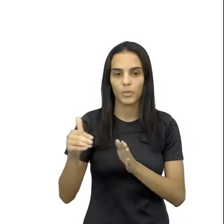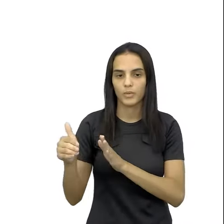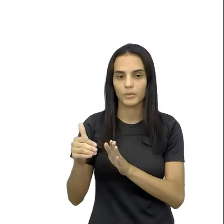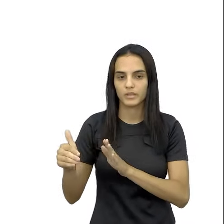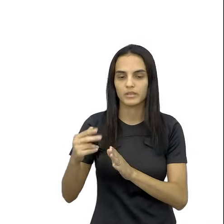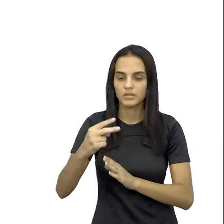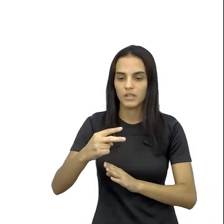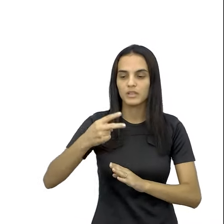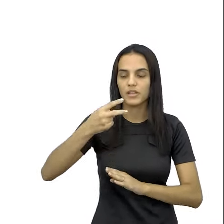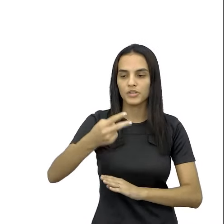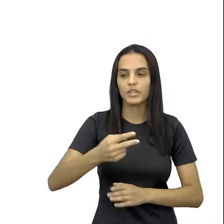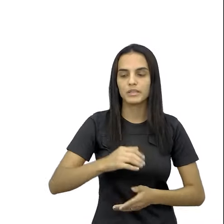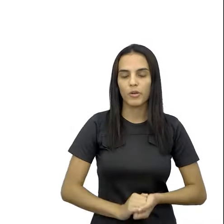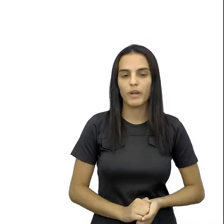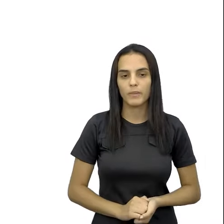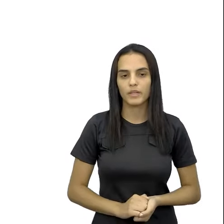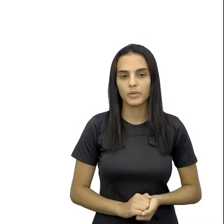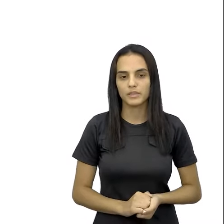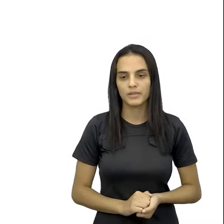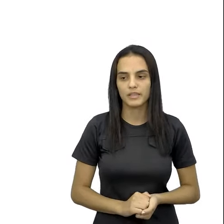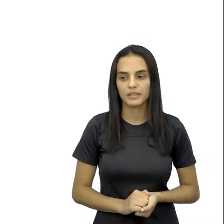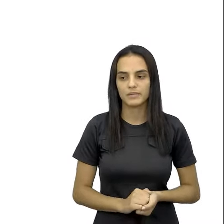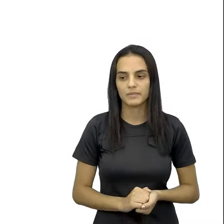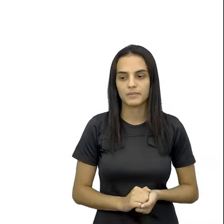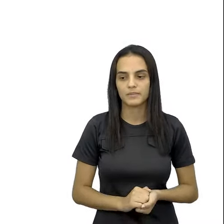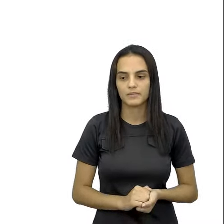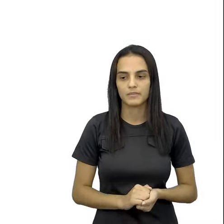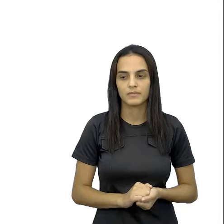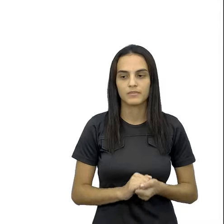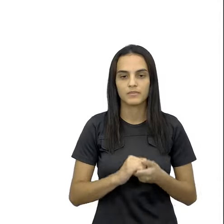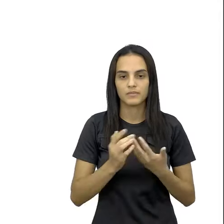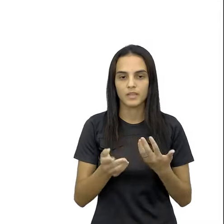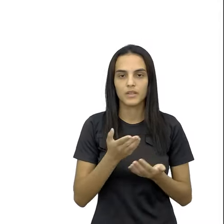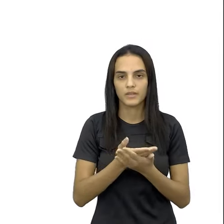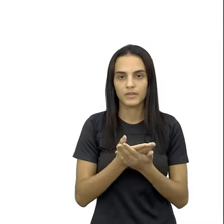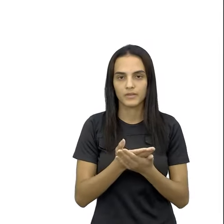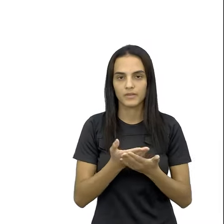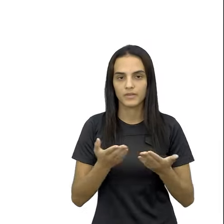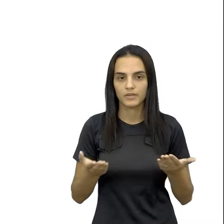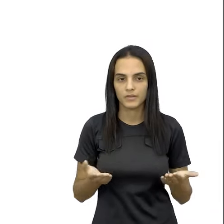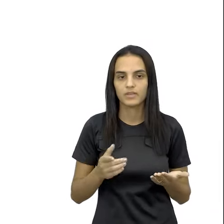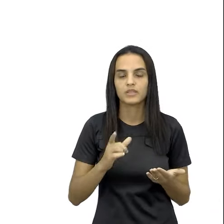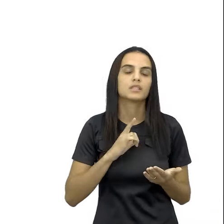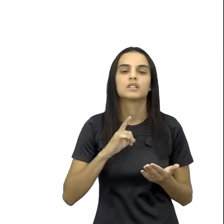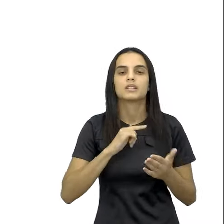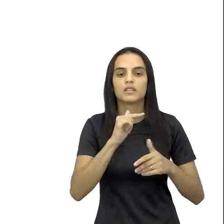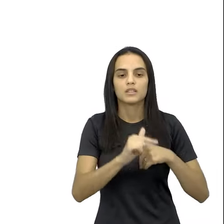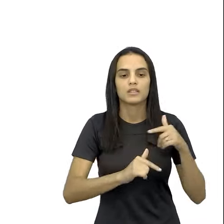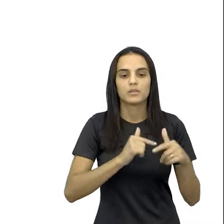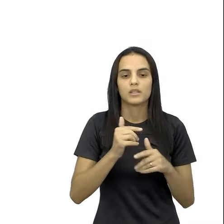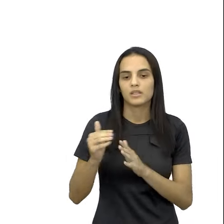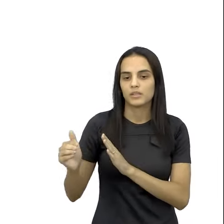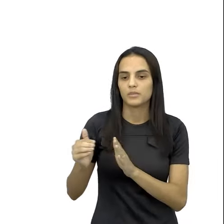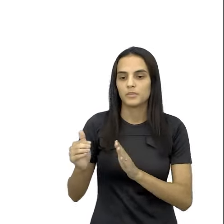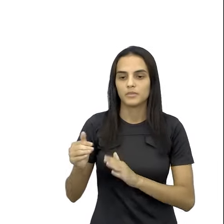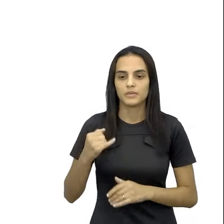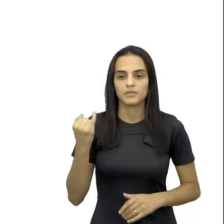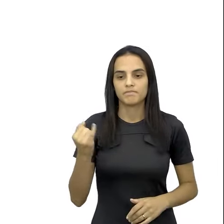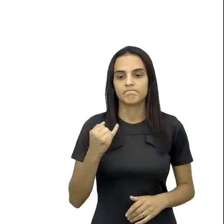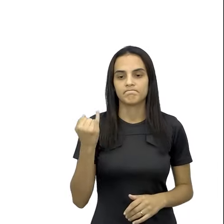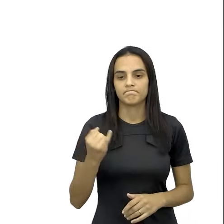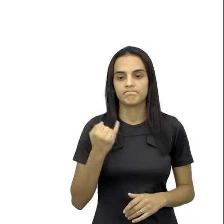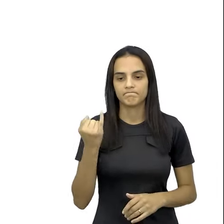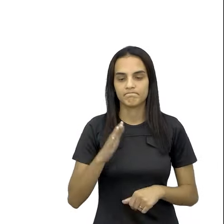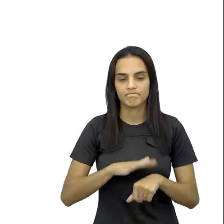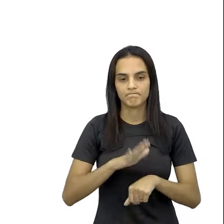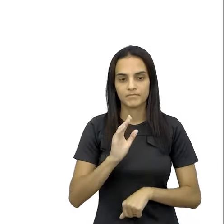desdobramento, e aqui a gente traz sugestões para vocês trabalharem naquele momento que é tão importante, que